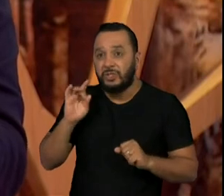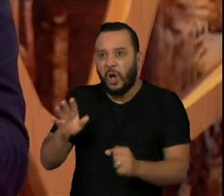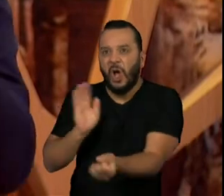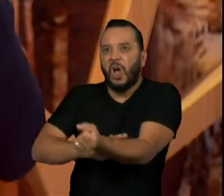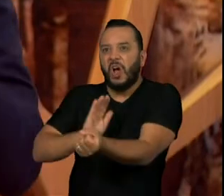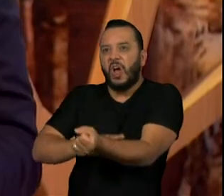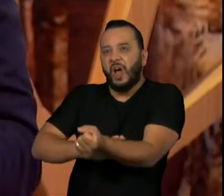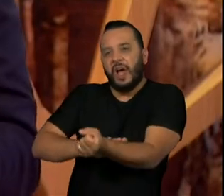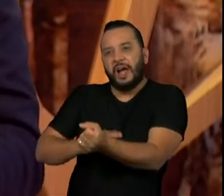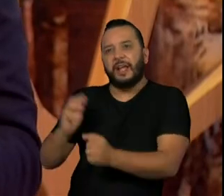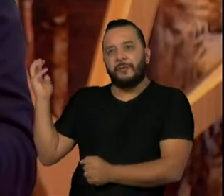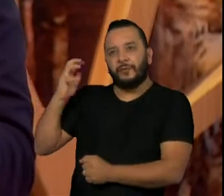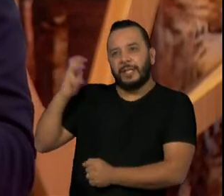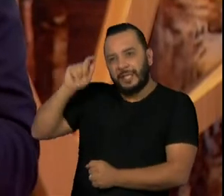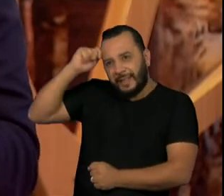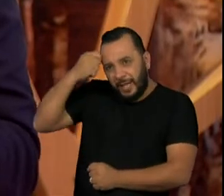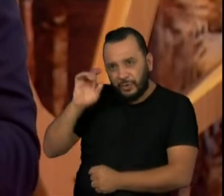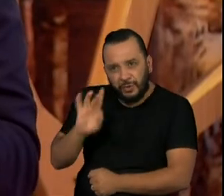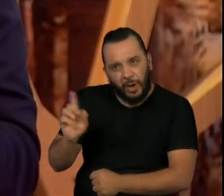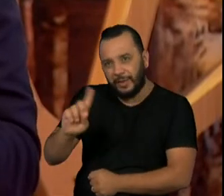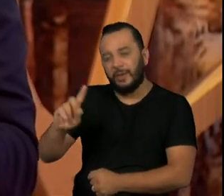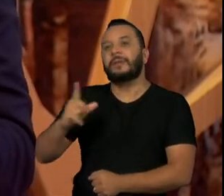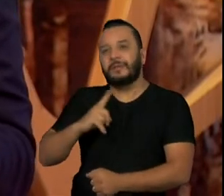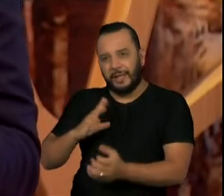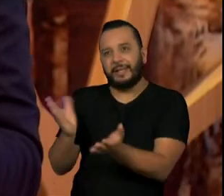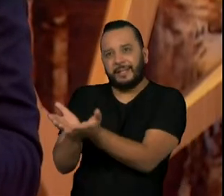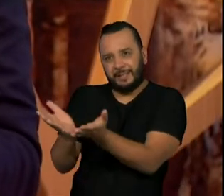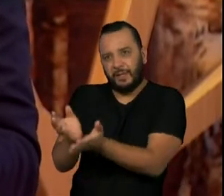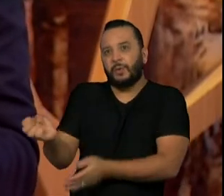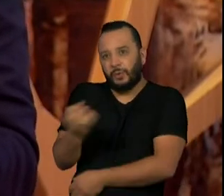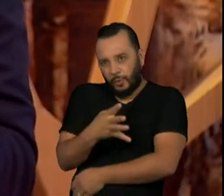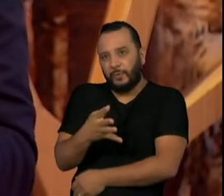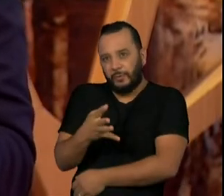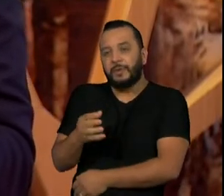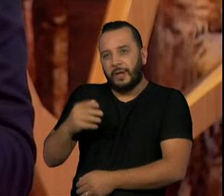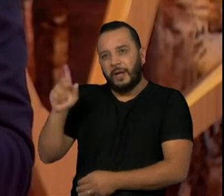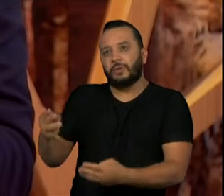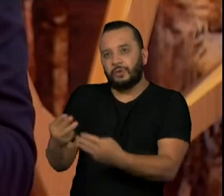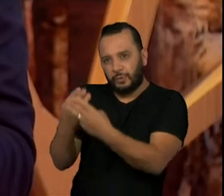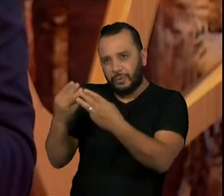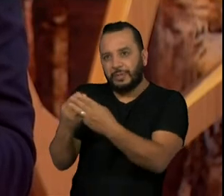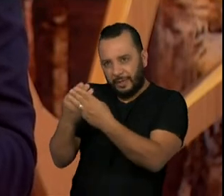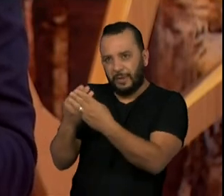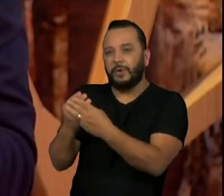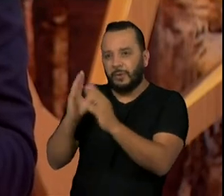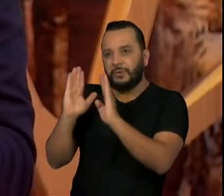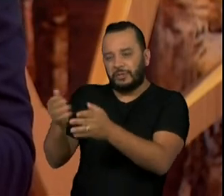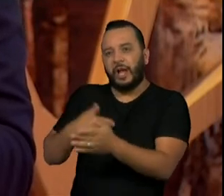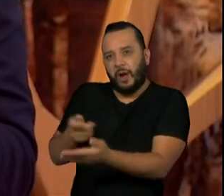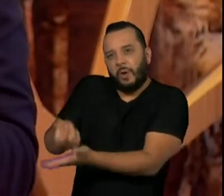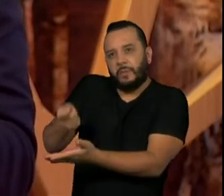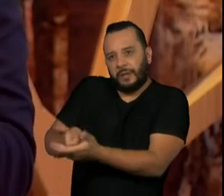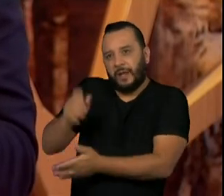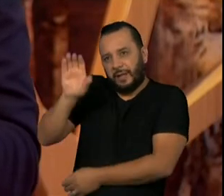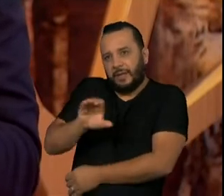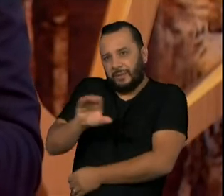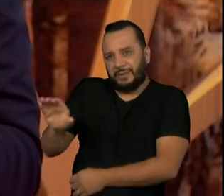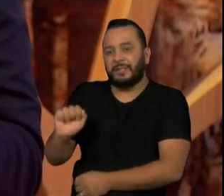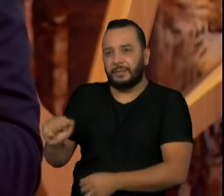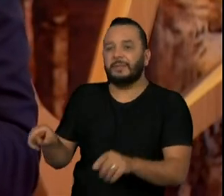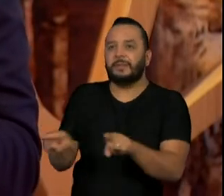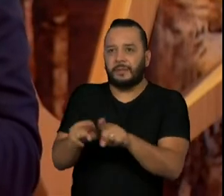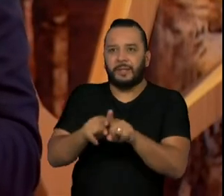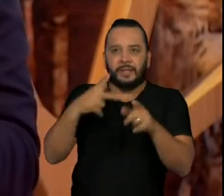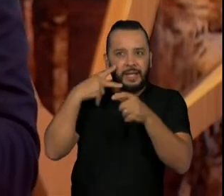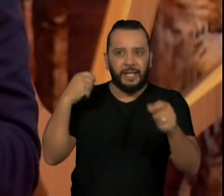veia, porque eu já procurei minha ascendência. Eu tenho cristão novo, para quem não sabe, em casa é judeu que foi convertido à força no catolicismo. Eu tenho índio